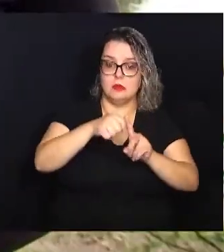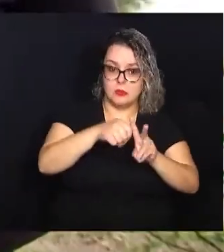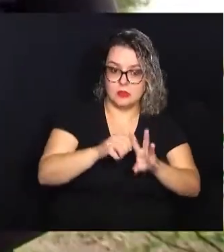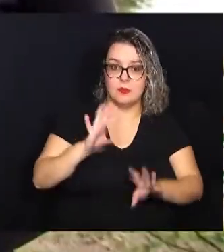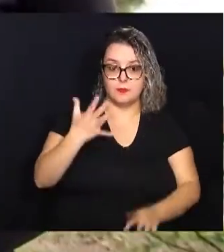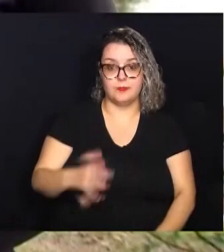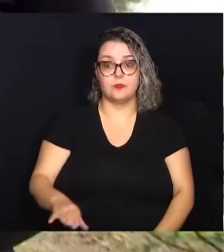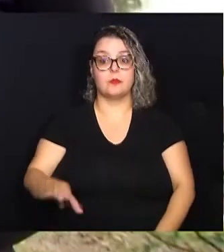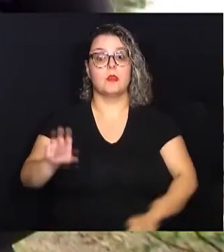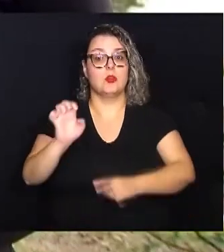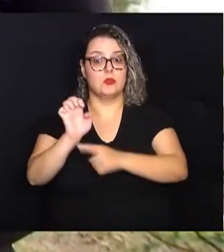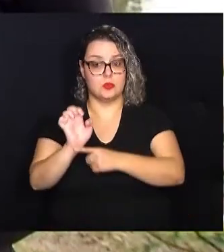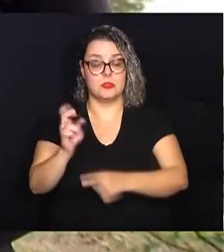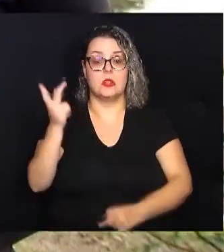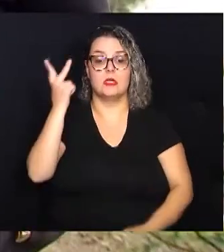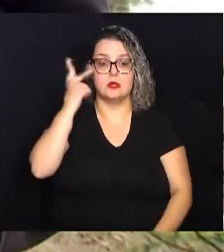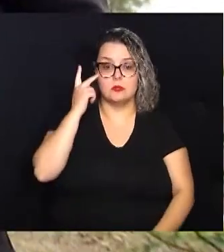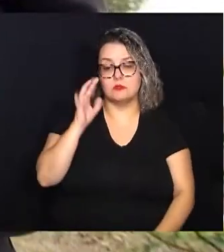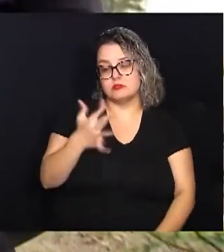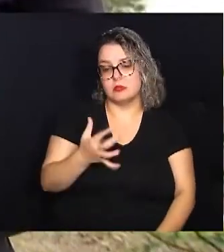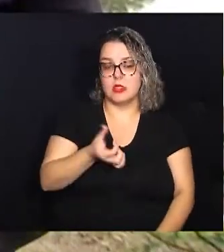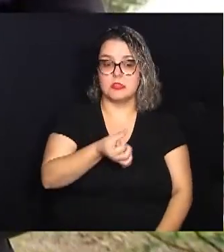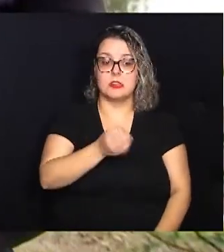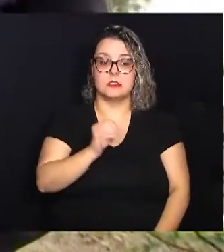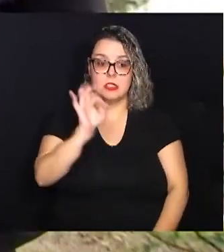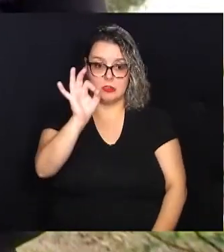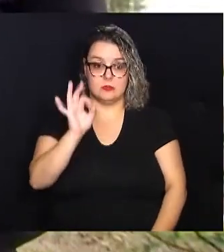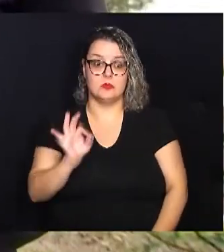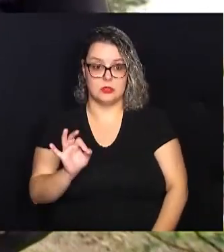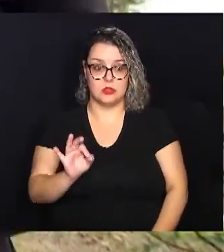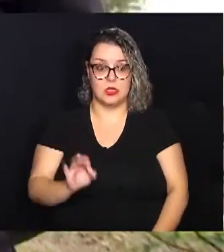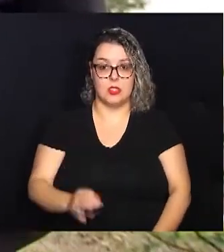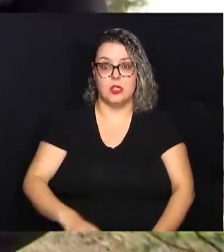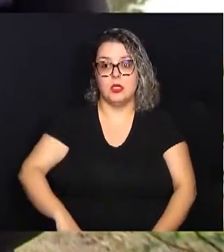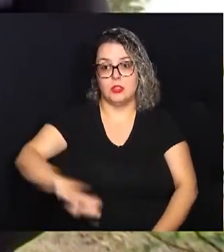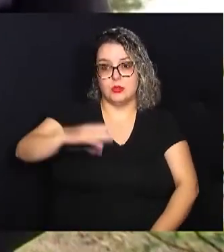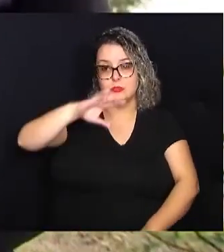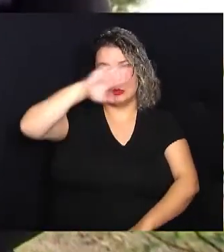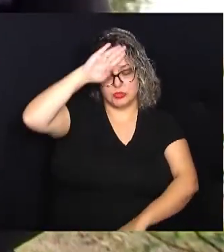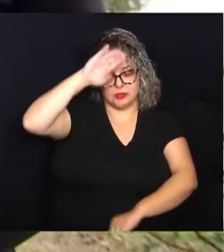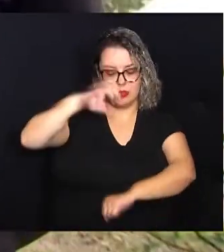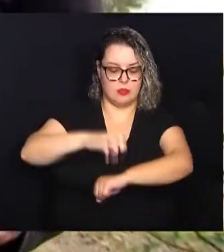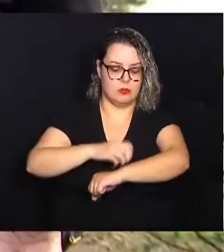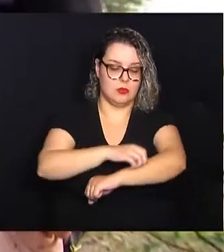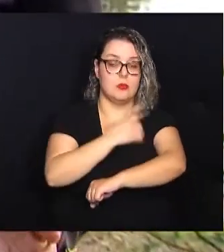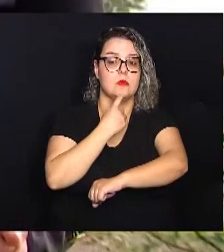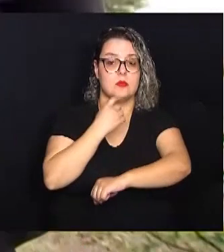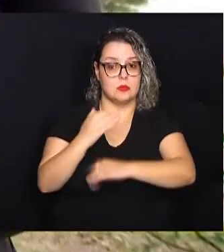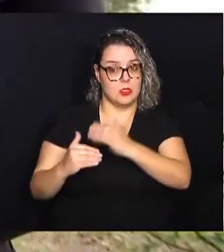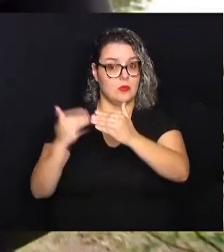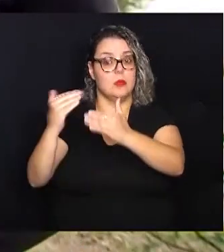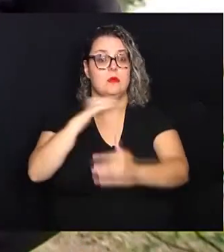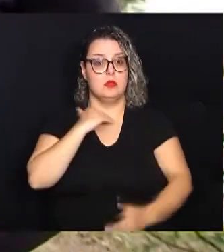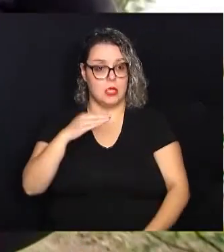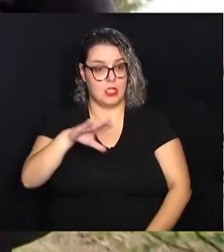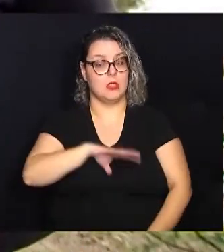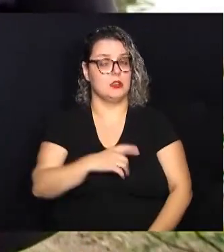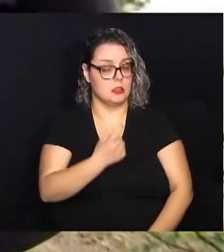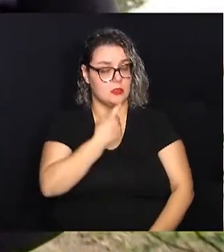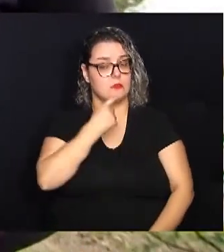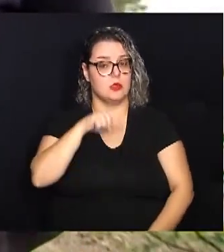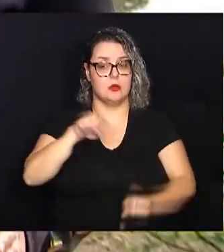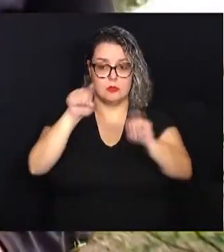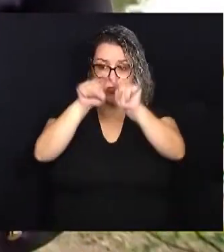de São Paulo, em média, 60% dos casos de febre maculosa evoluem para óbito. Em Campinas, segundo o